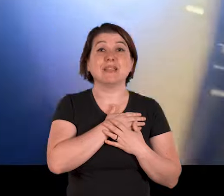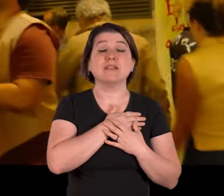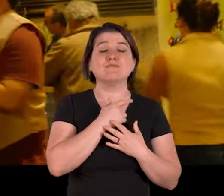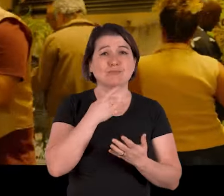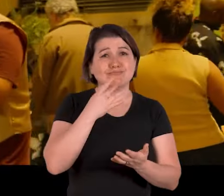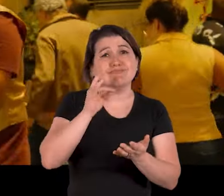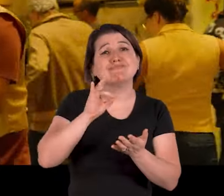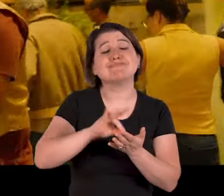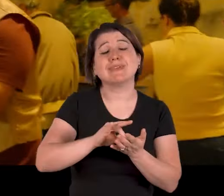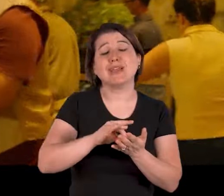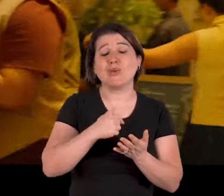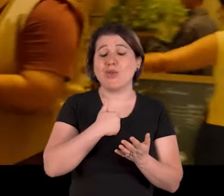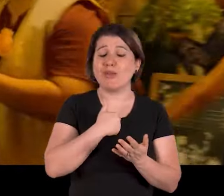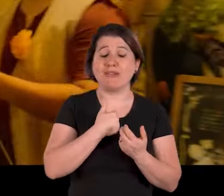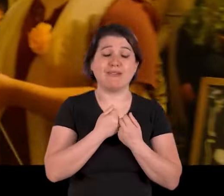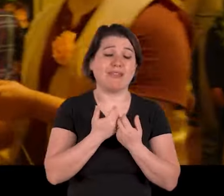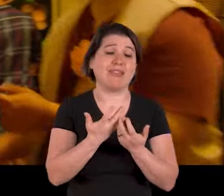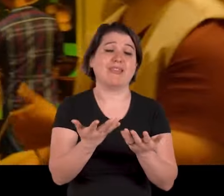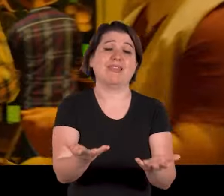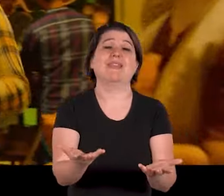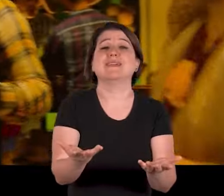Um sanfoneiro cantando em um bar.